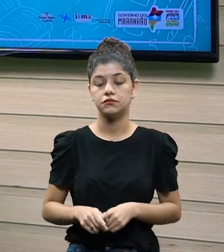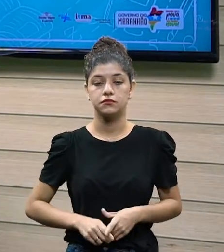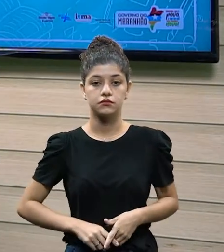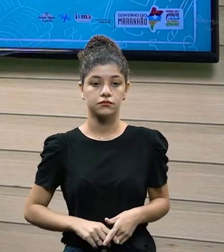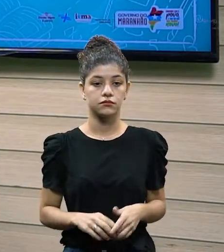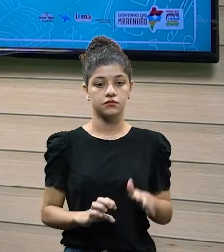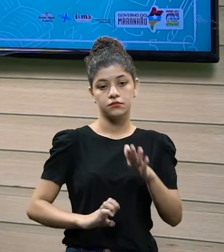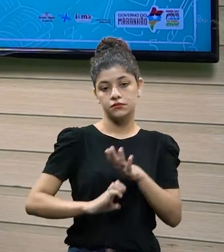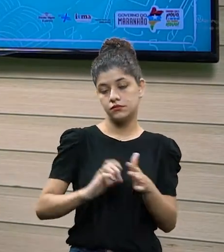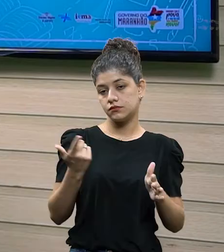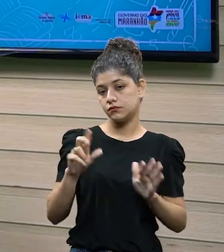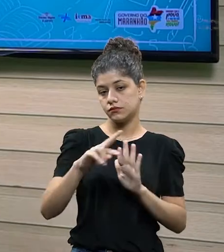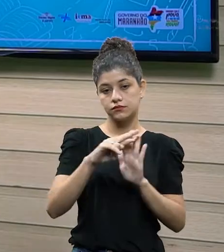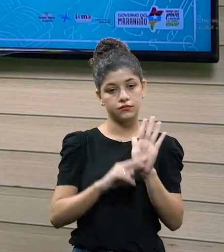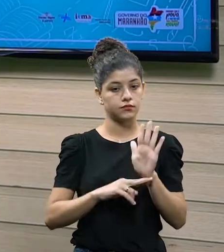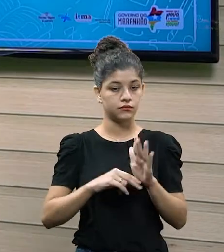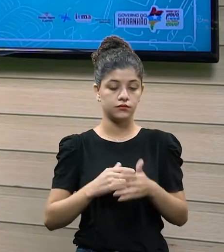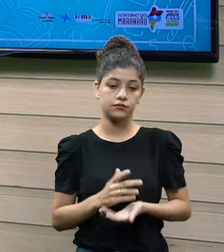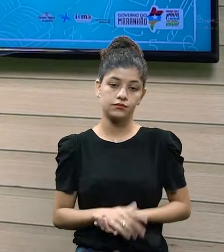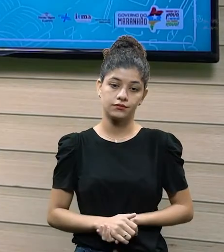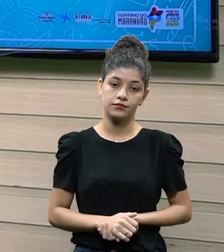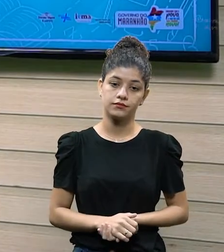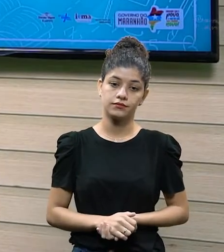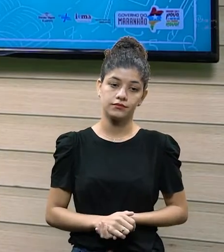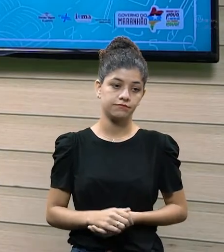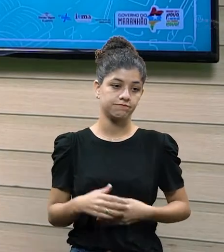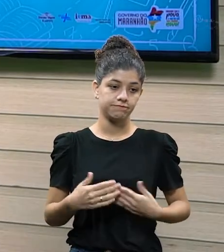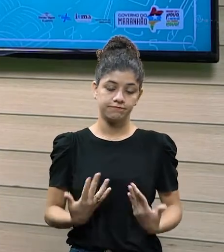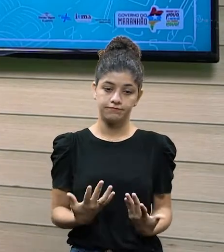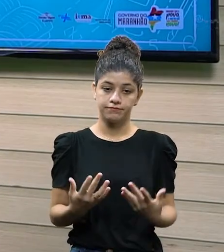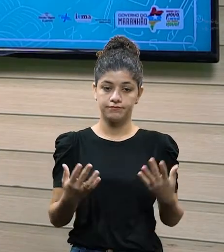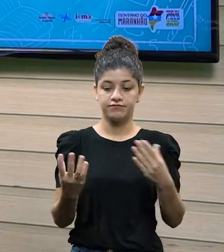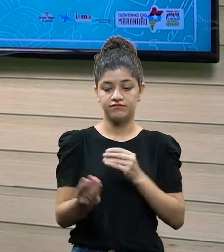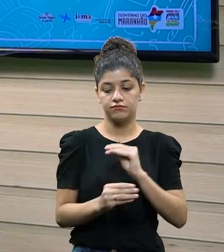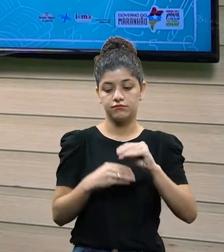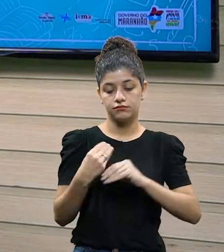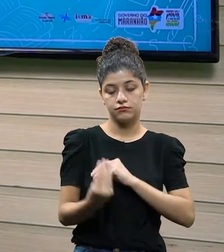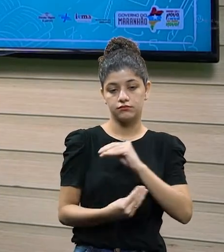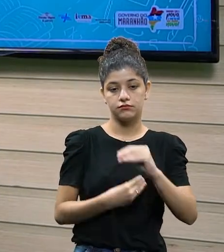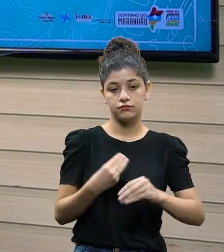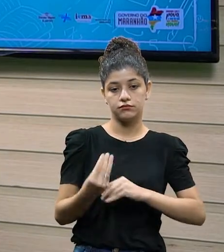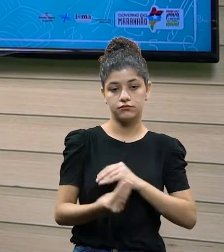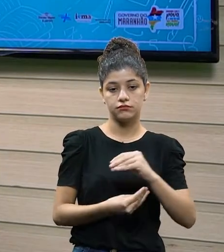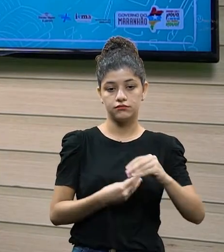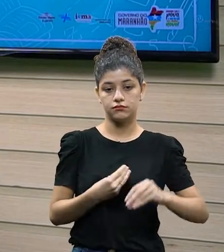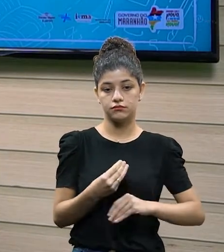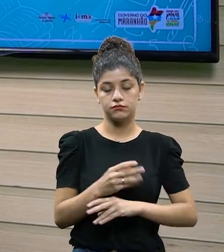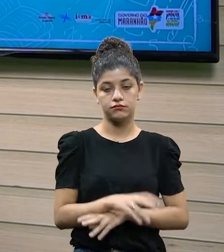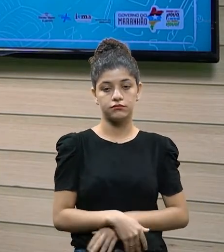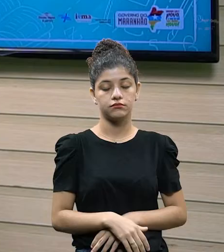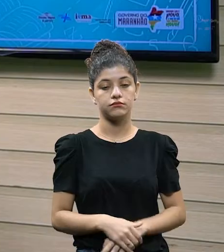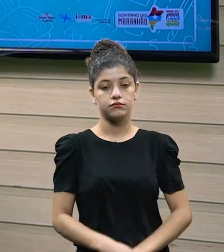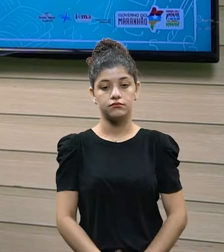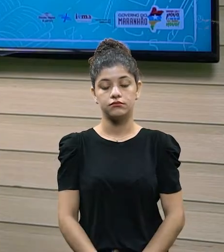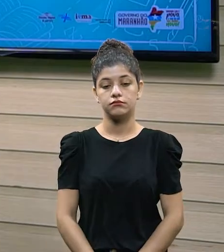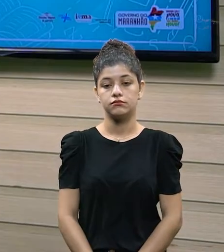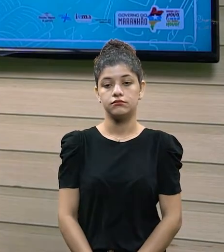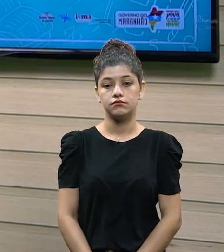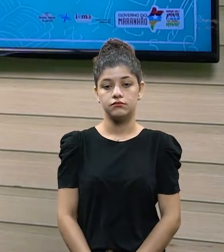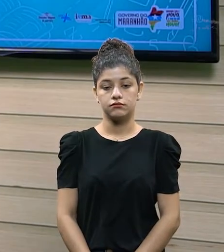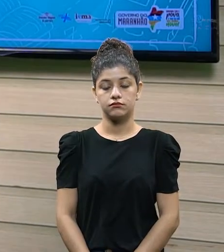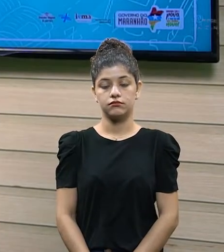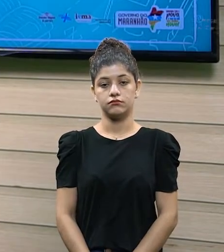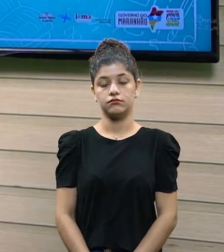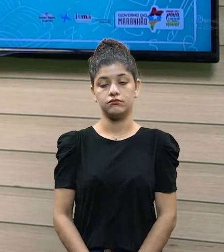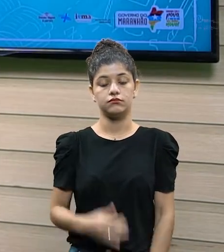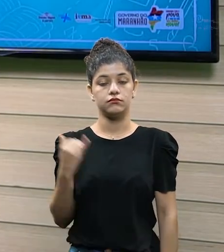Empresa que não tem regra, que não tem norma, vira anarquia. Costumo usar a palavra zorra, vira zorra. Mas é muito